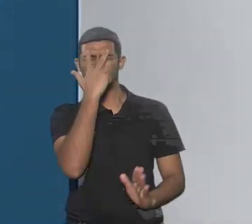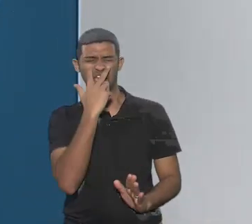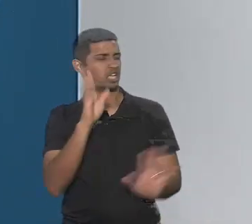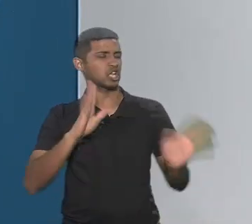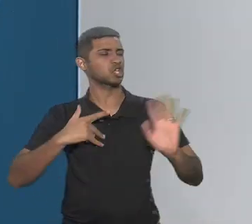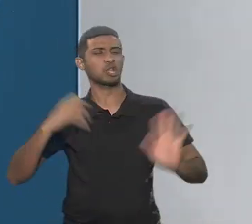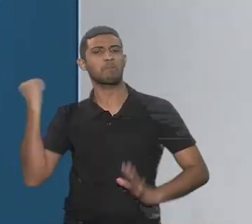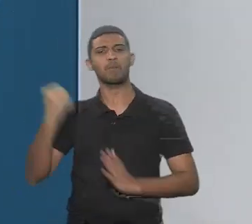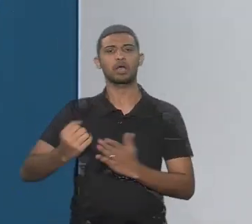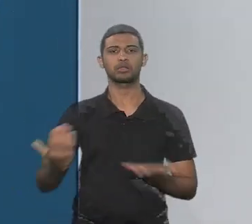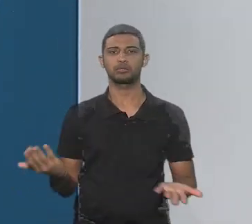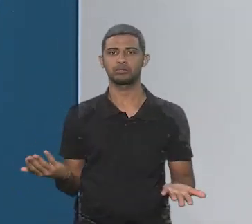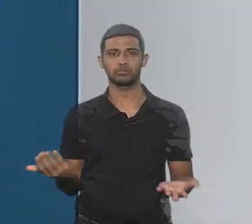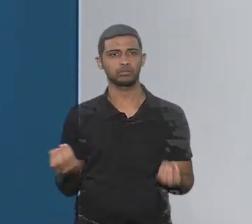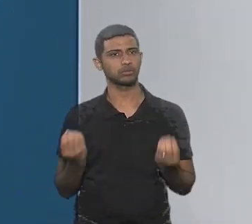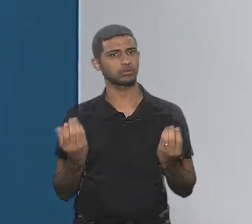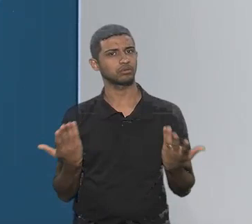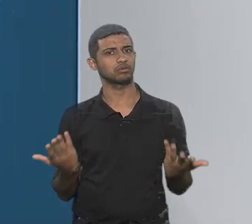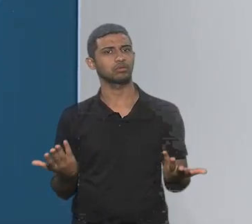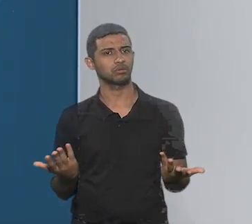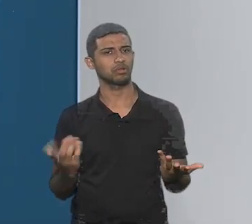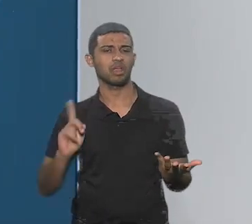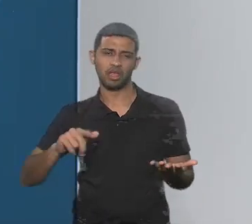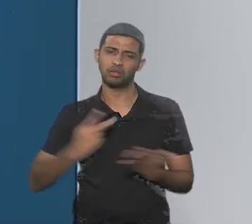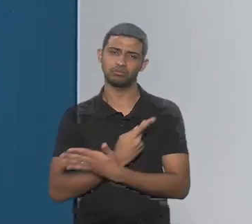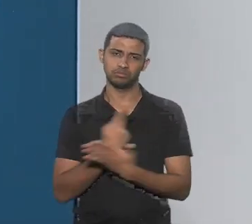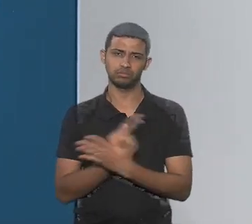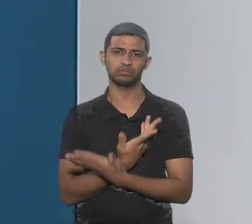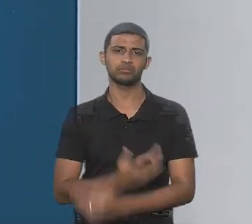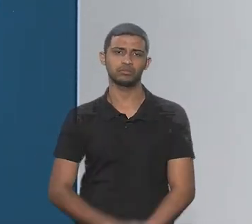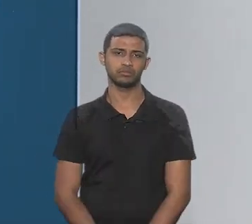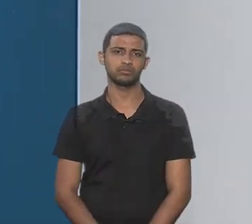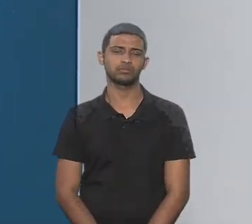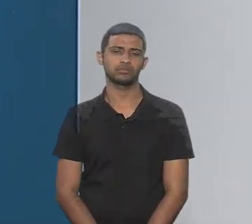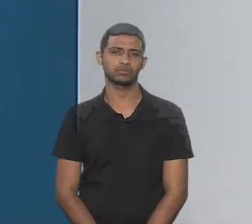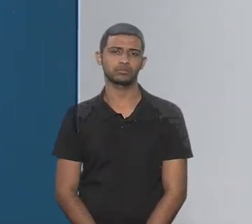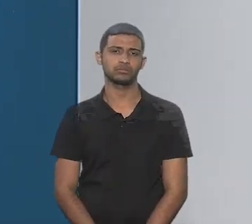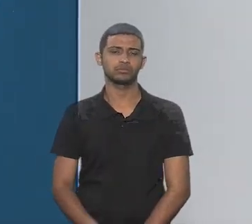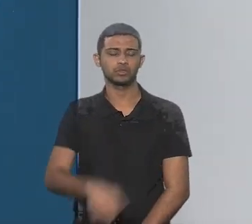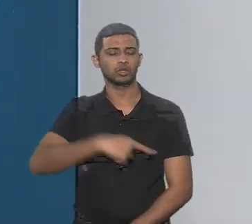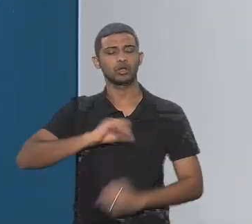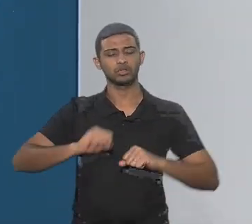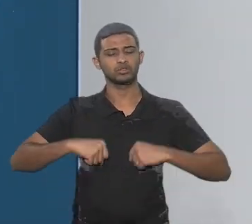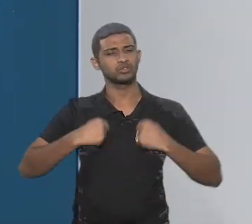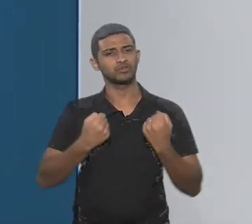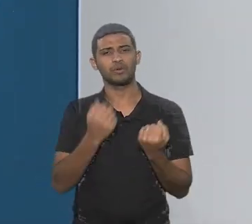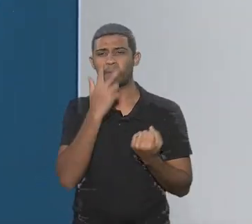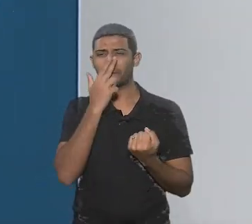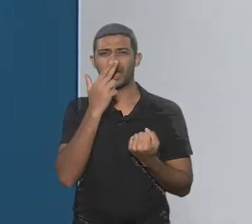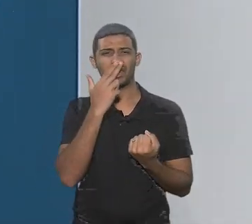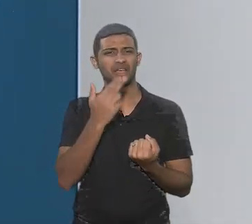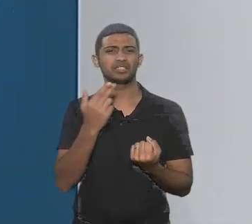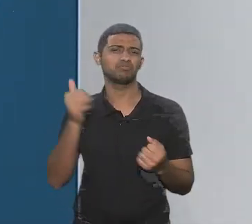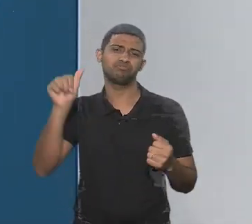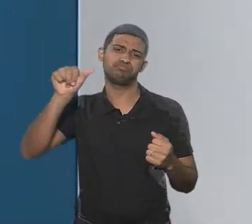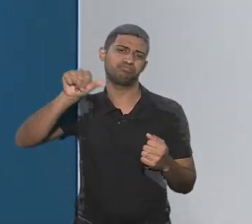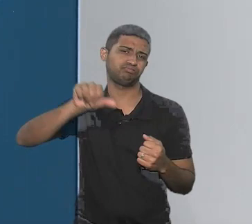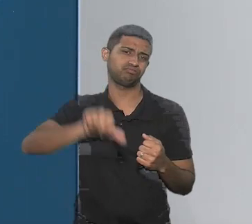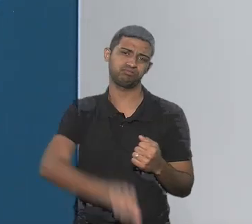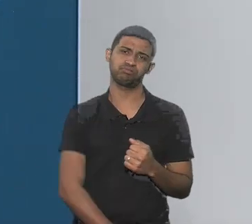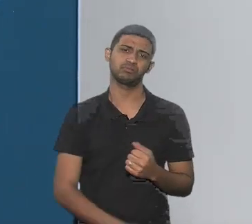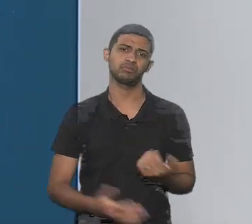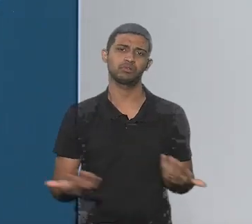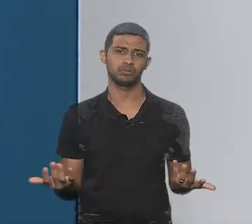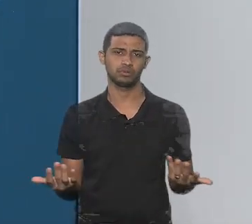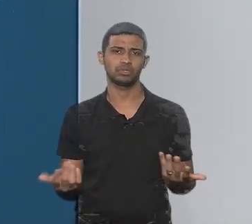nascer cega. Não tem direito de nascer. Então, isso é um erro. A gente caminha para um poço sem